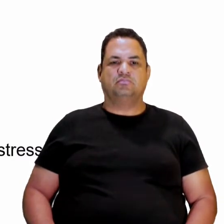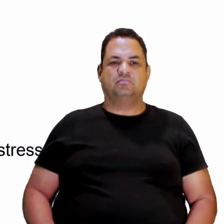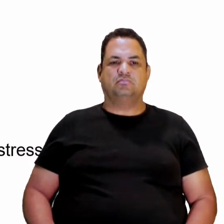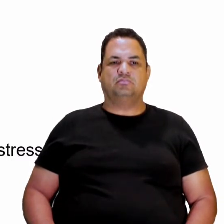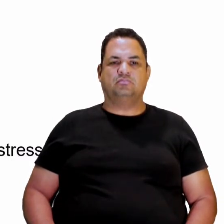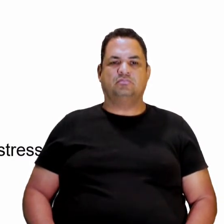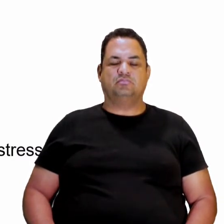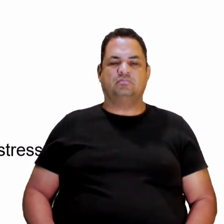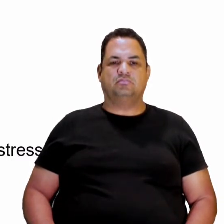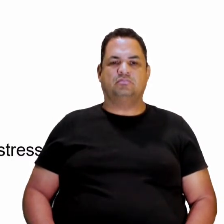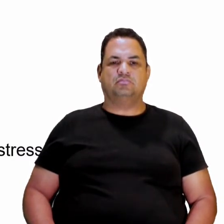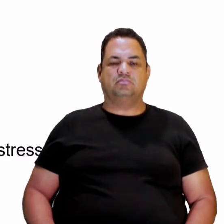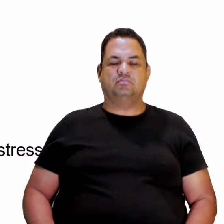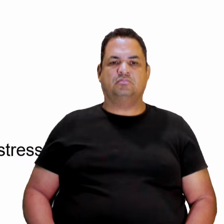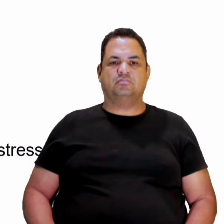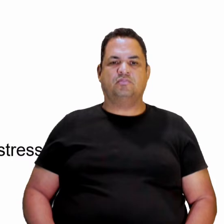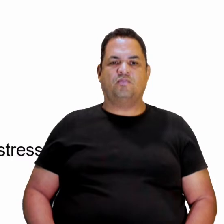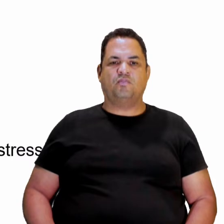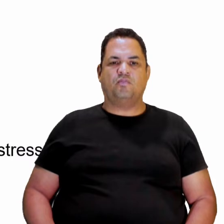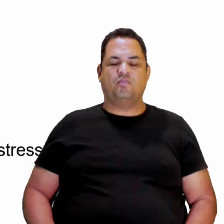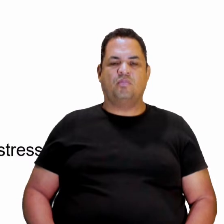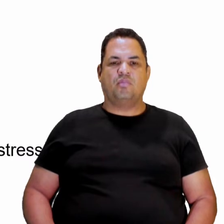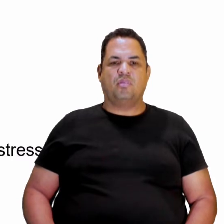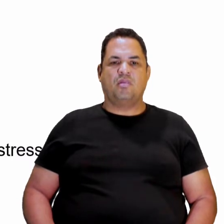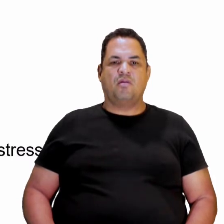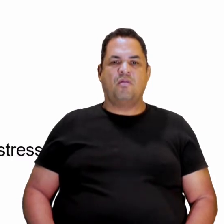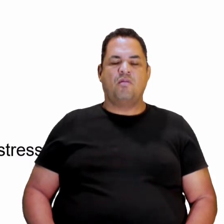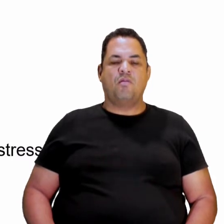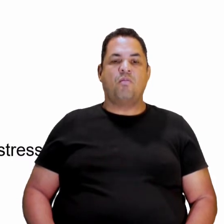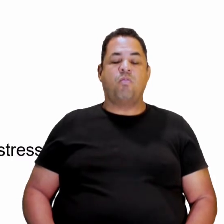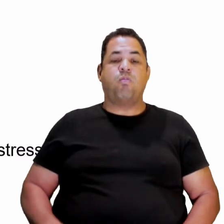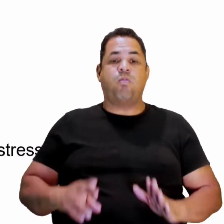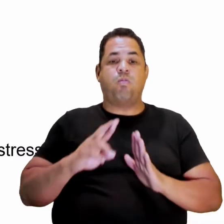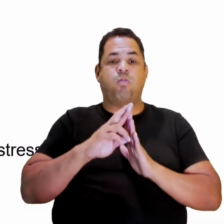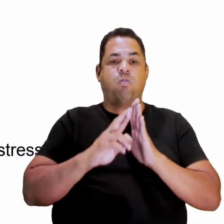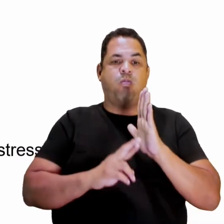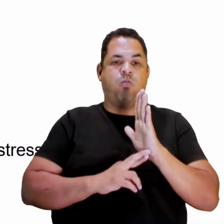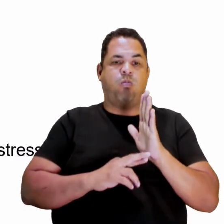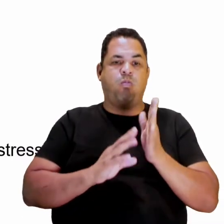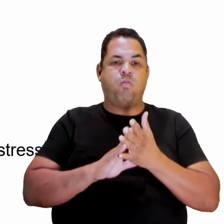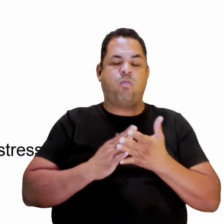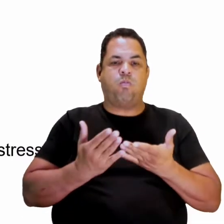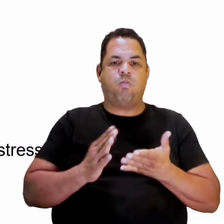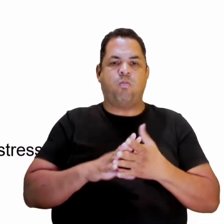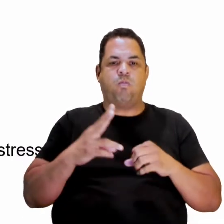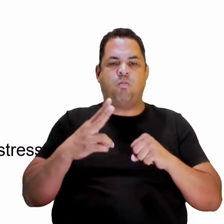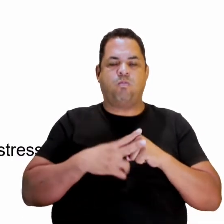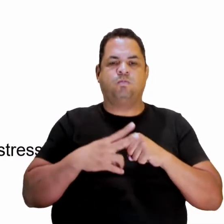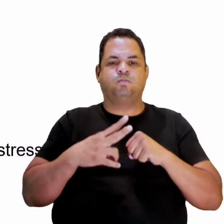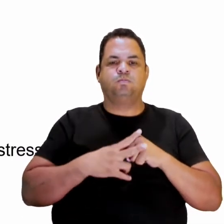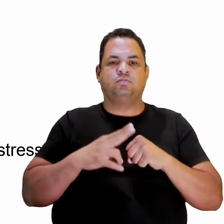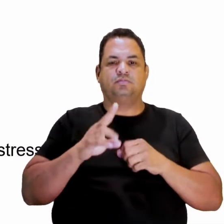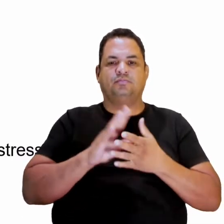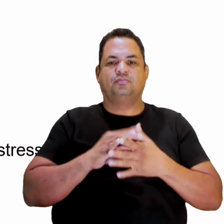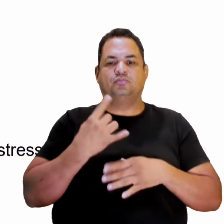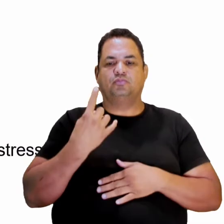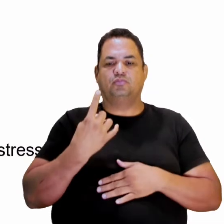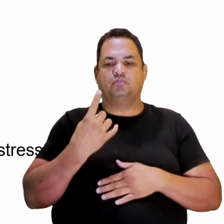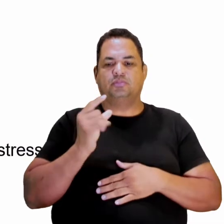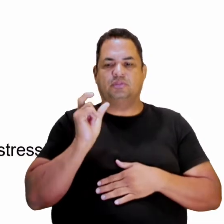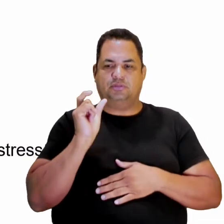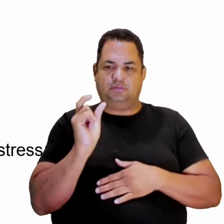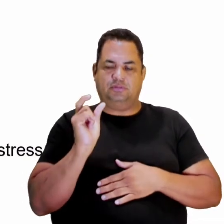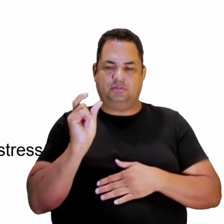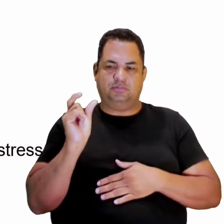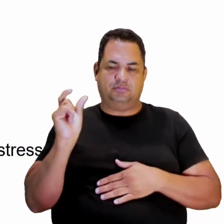CVC, consoante, vogal, consoante. E isso para regras o quê? Regras de verbos de uma única sílaba. A